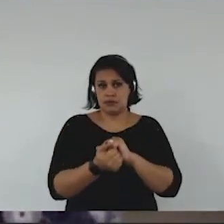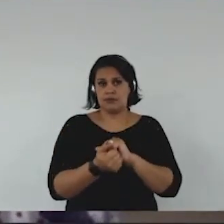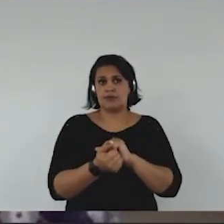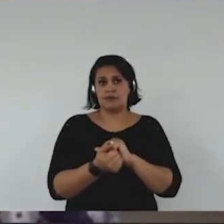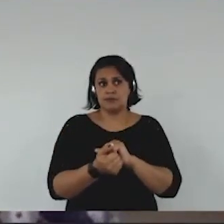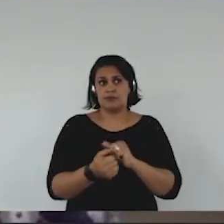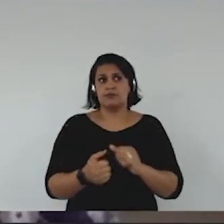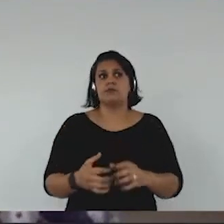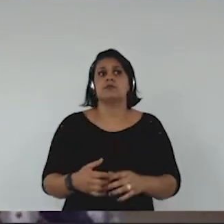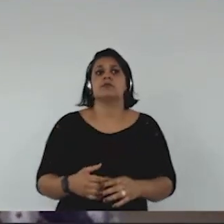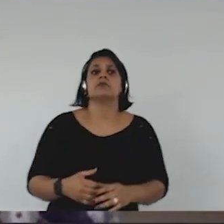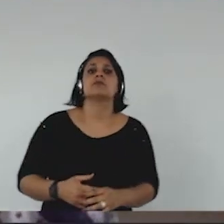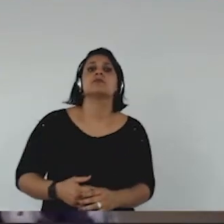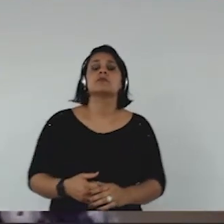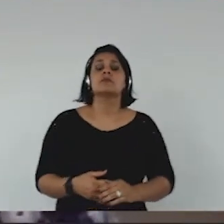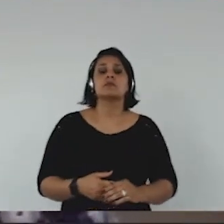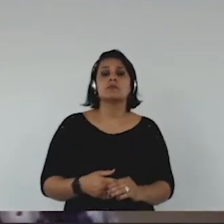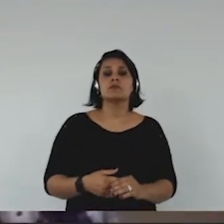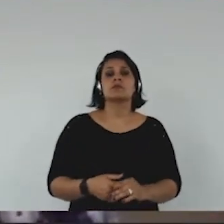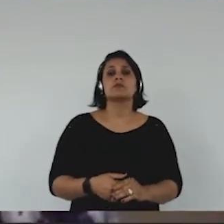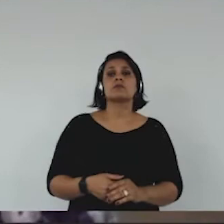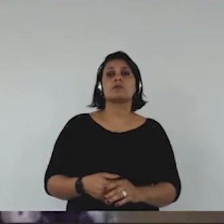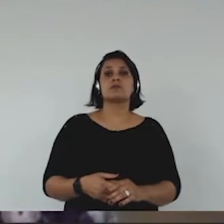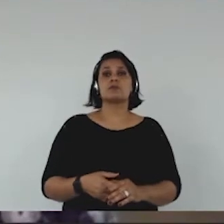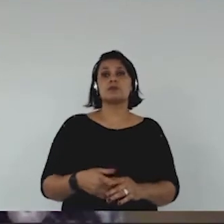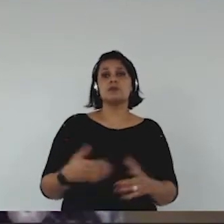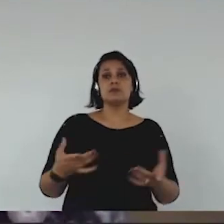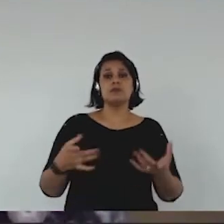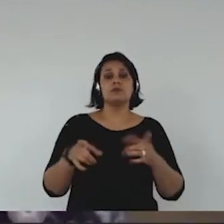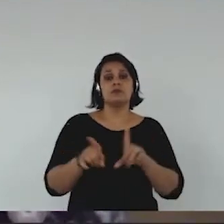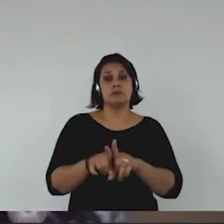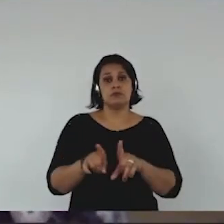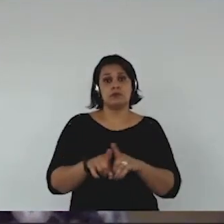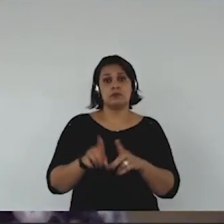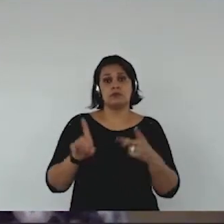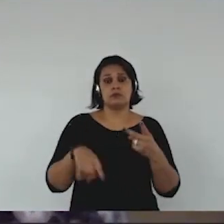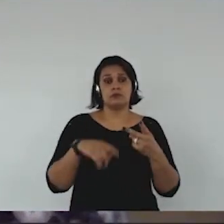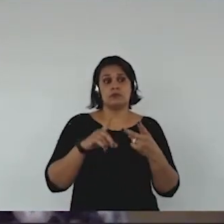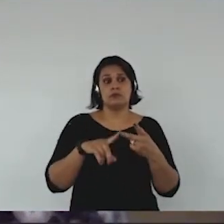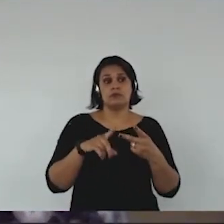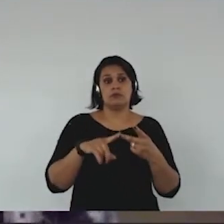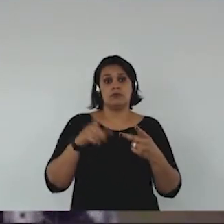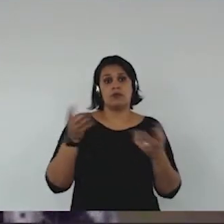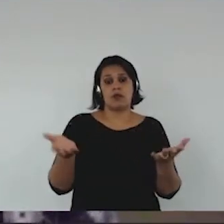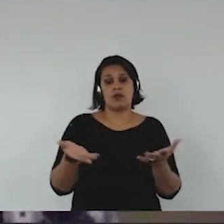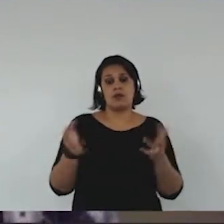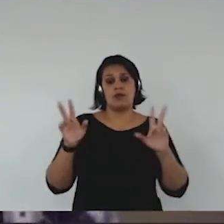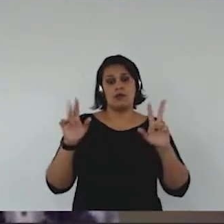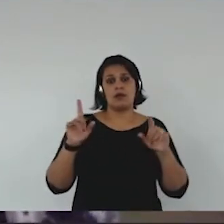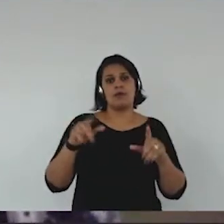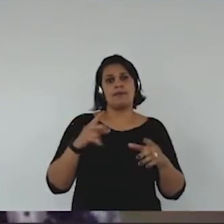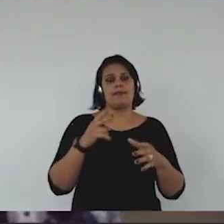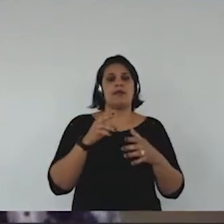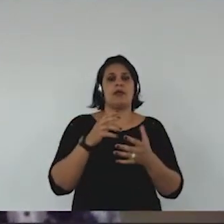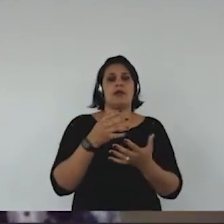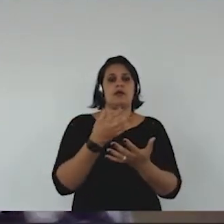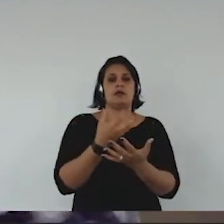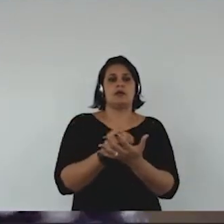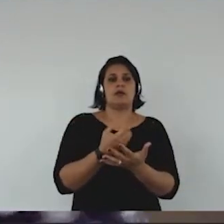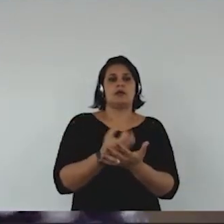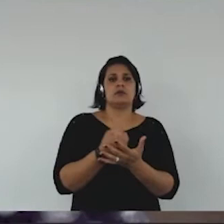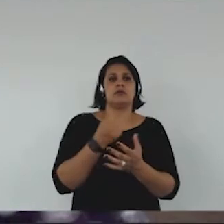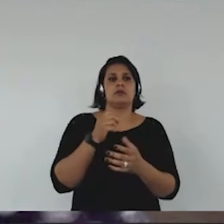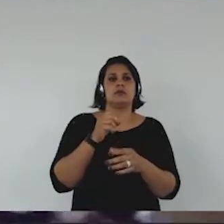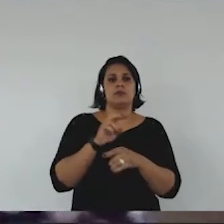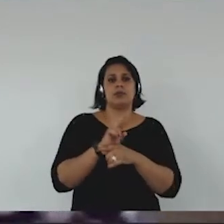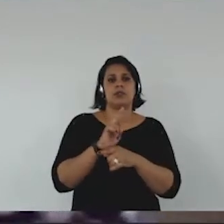são confidenciais. E segundo, o tema da moda também, que é o tema de proteção de dados.